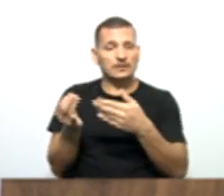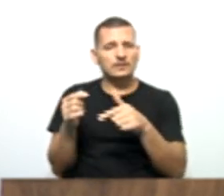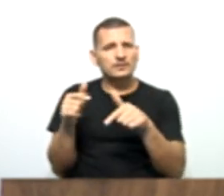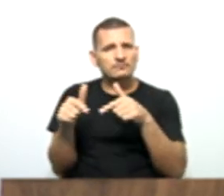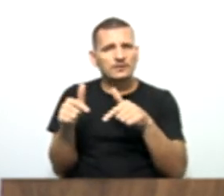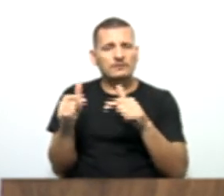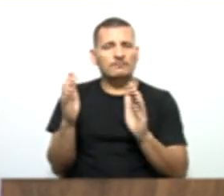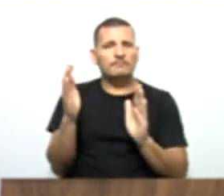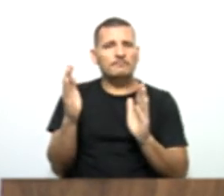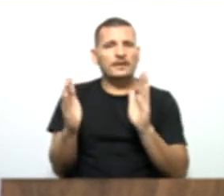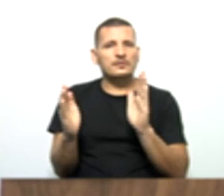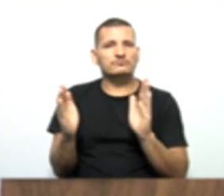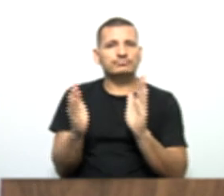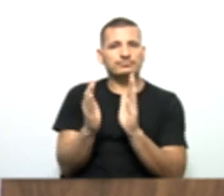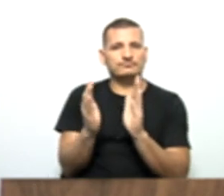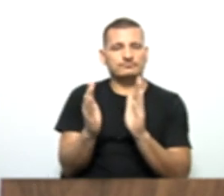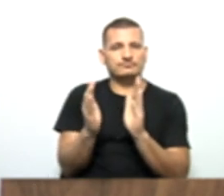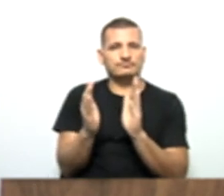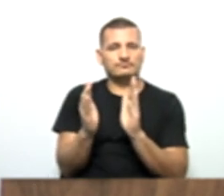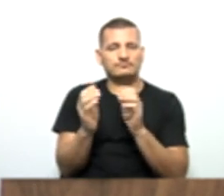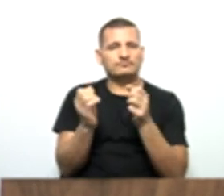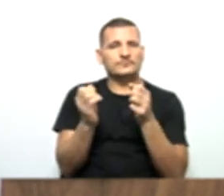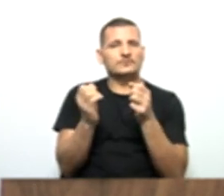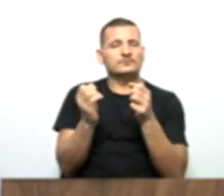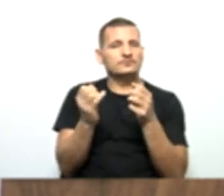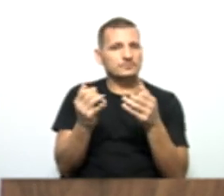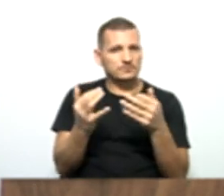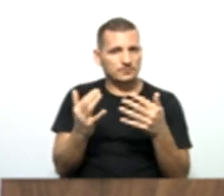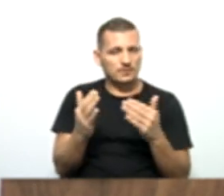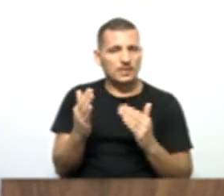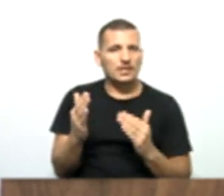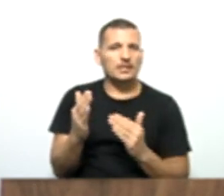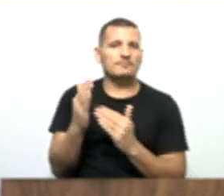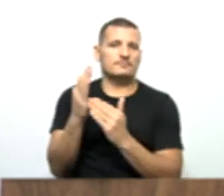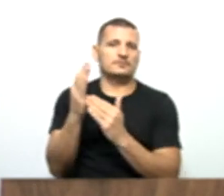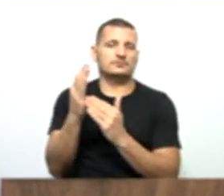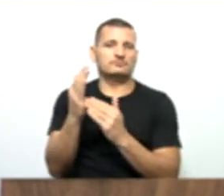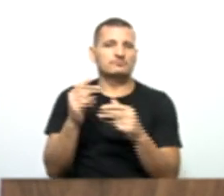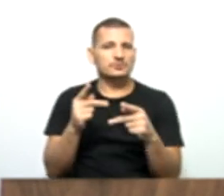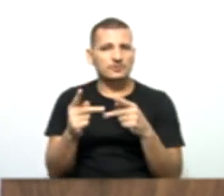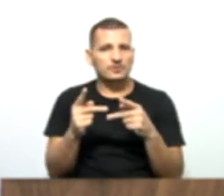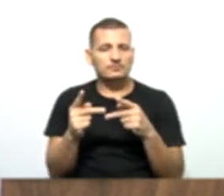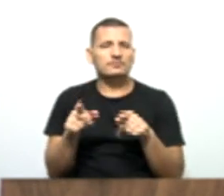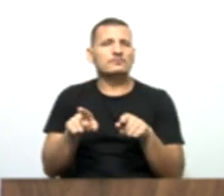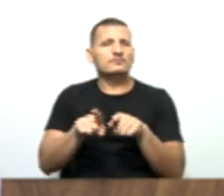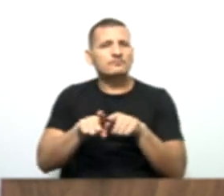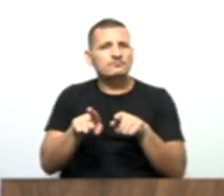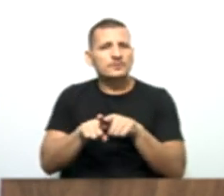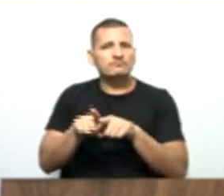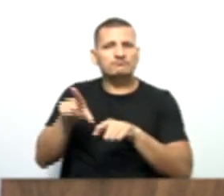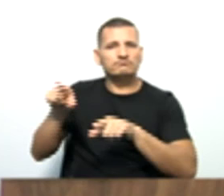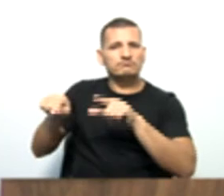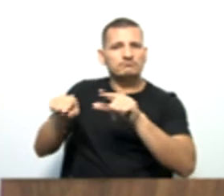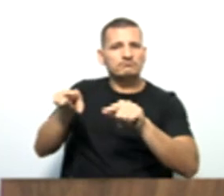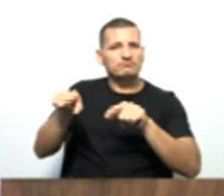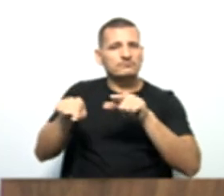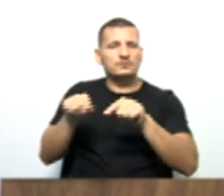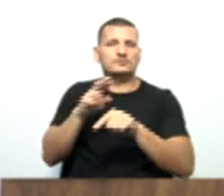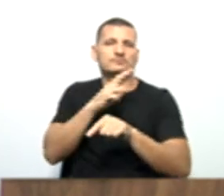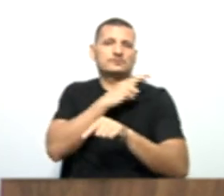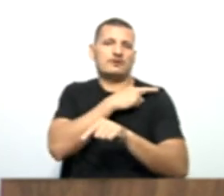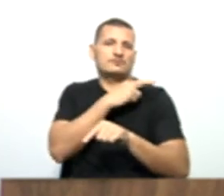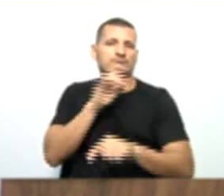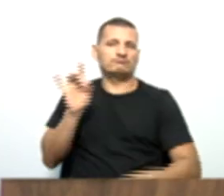prazo. Ele é para explicar os limites de um projeto, estabelecer responsabilidade de cada membro da equipe e